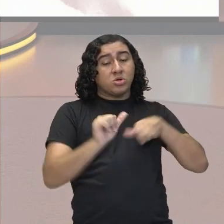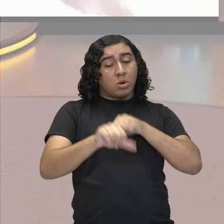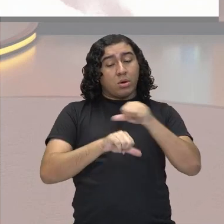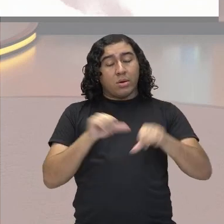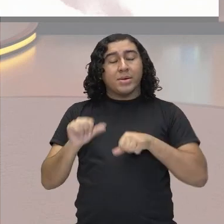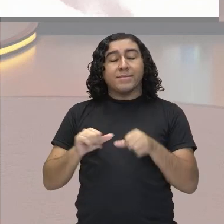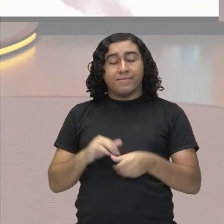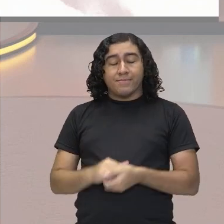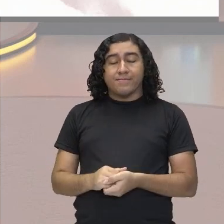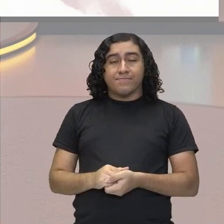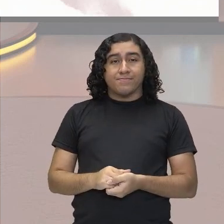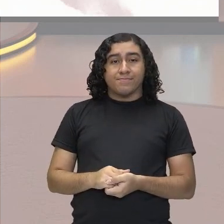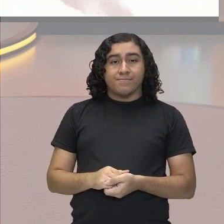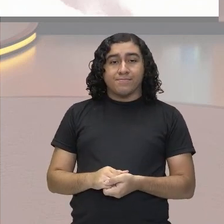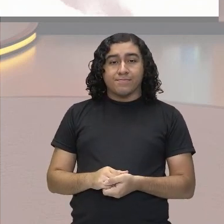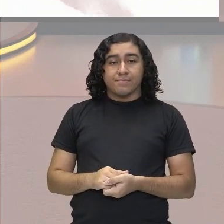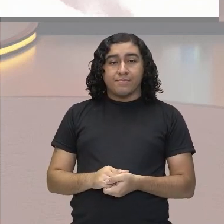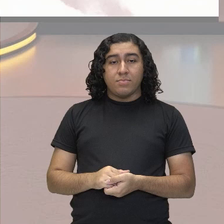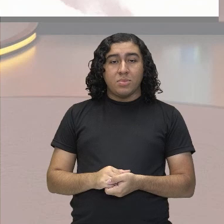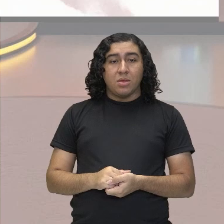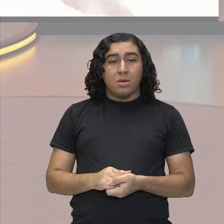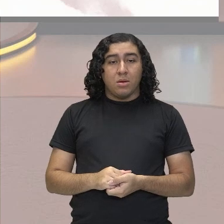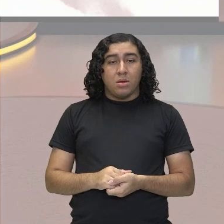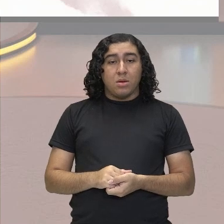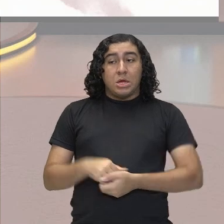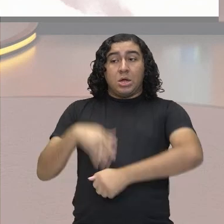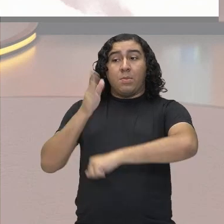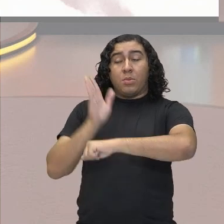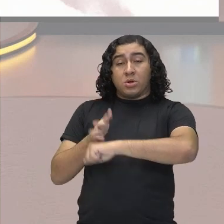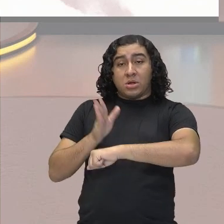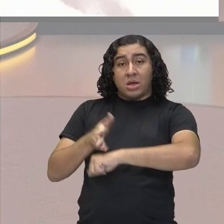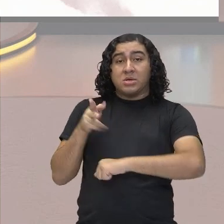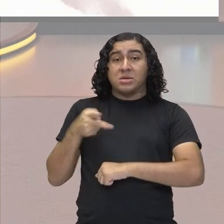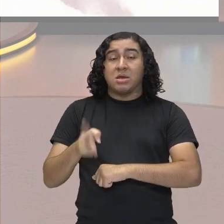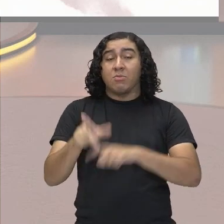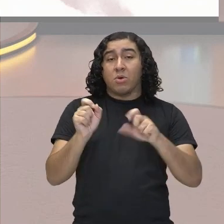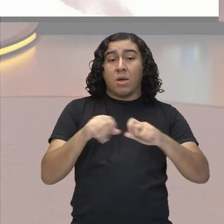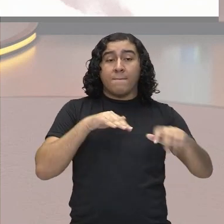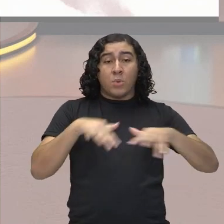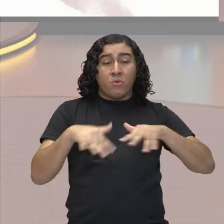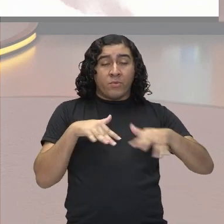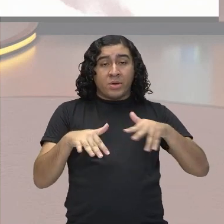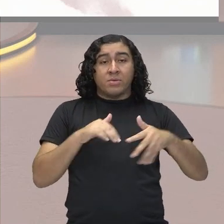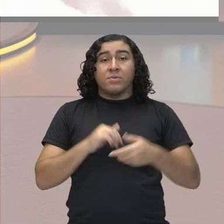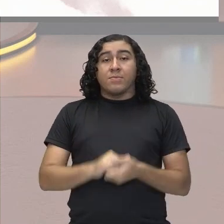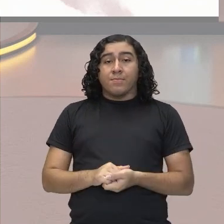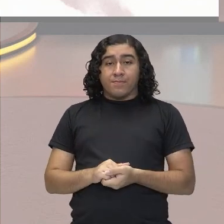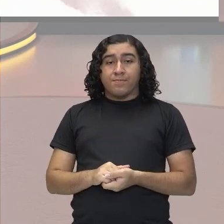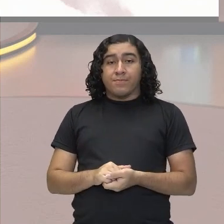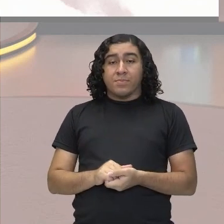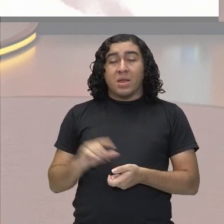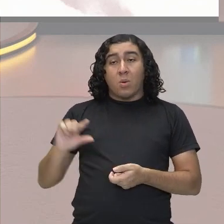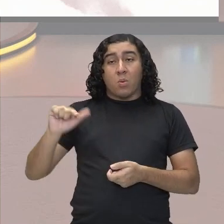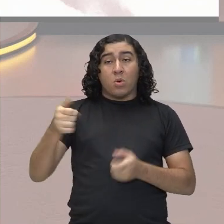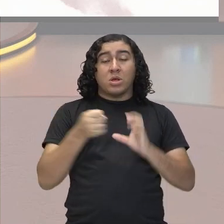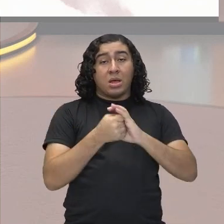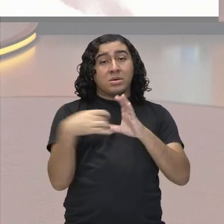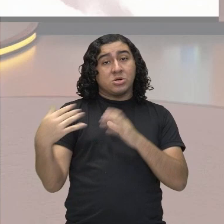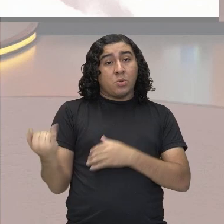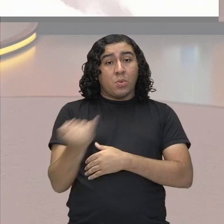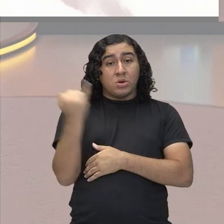então? Olha só, então, a modernidade há sempre movimentação. Esse é um outro detalhe importante